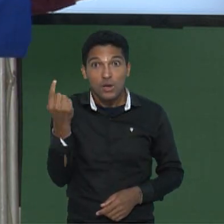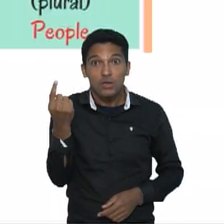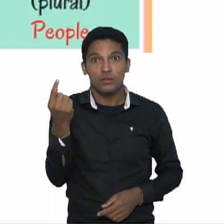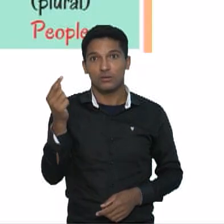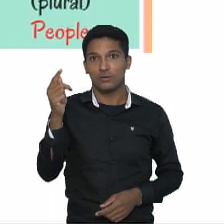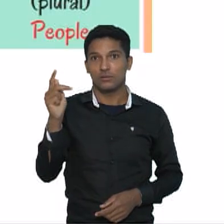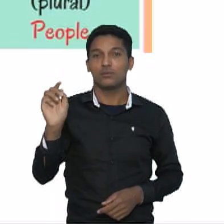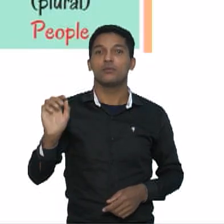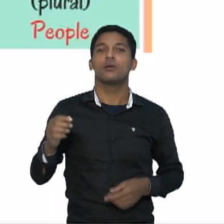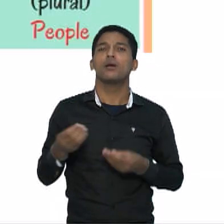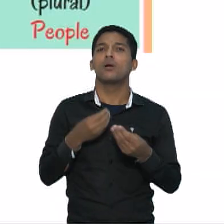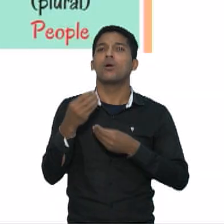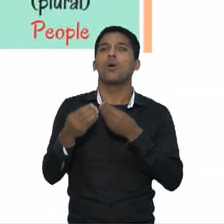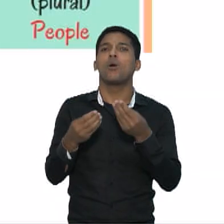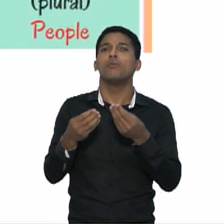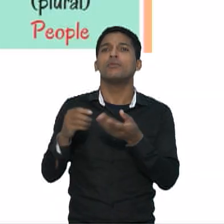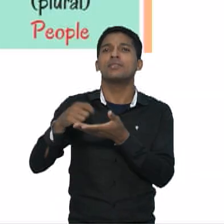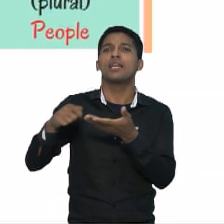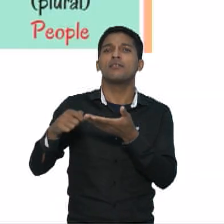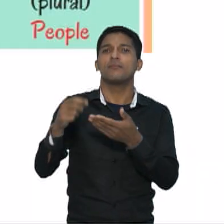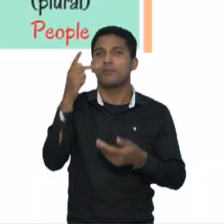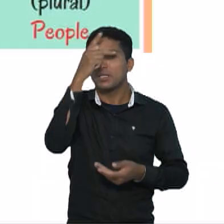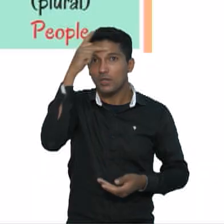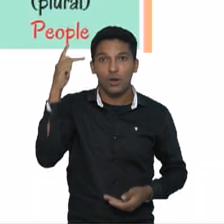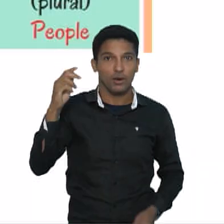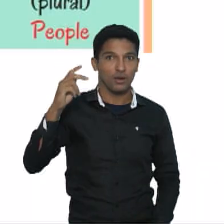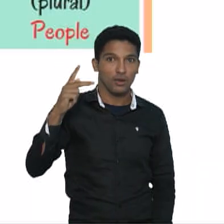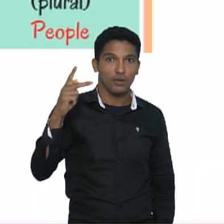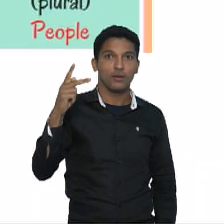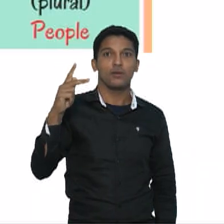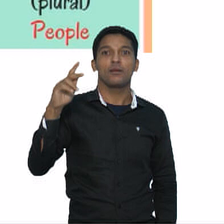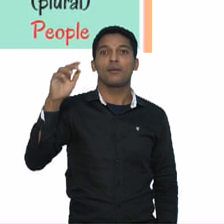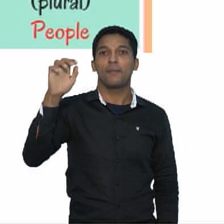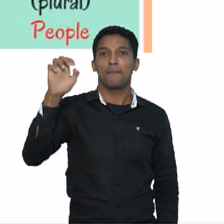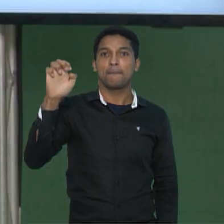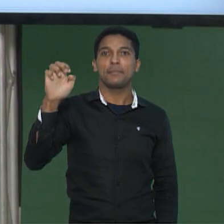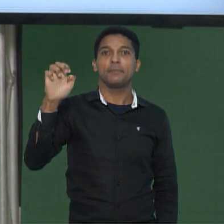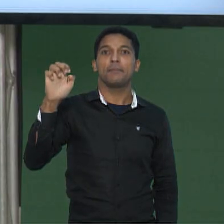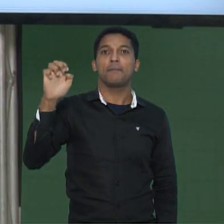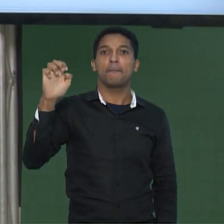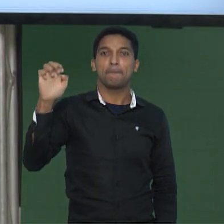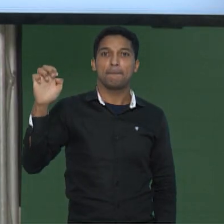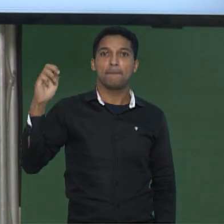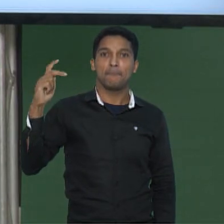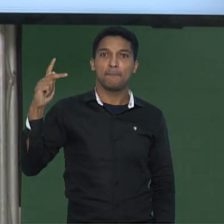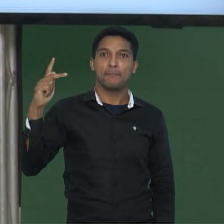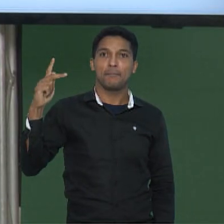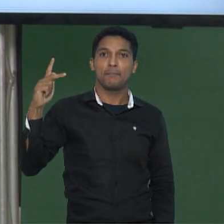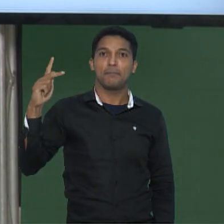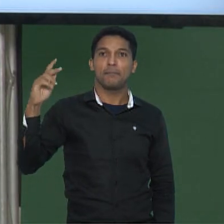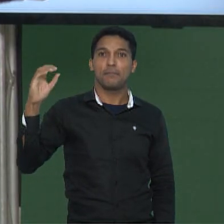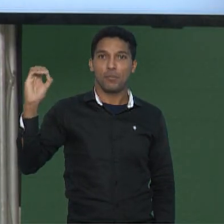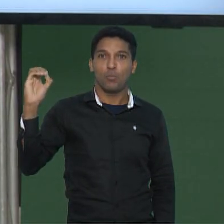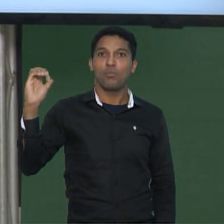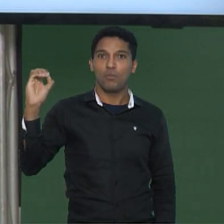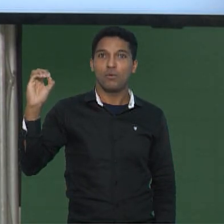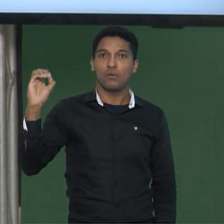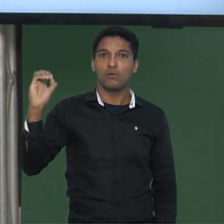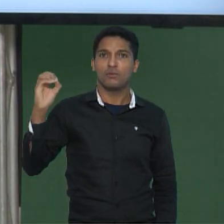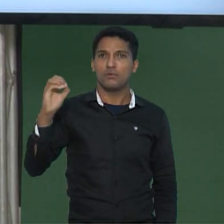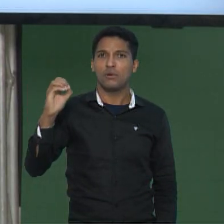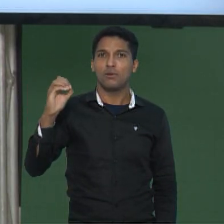vou escrever people. Perceberam? Não tem S, mas essas